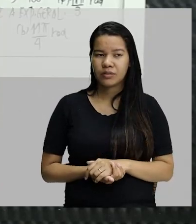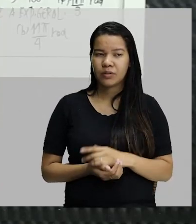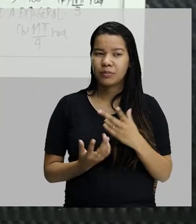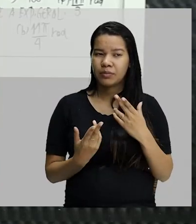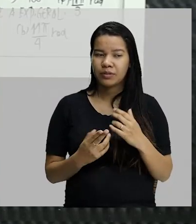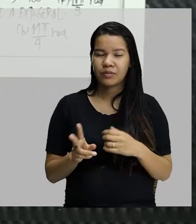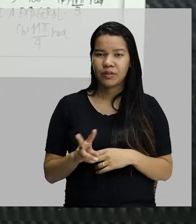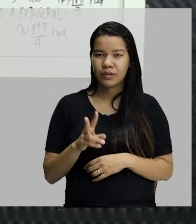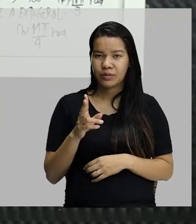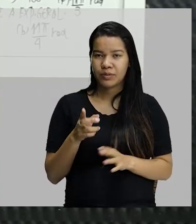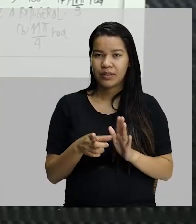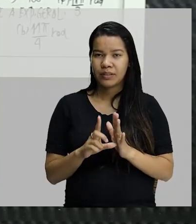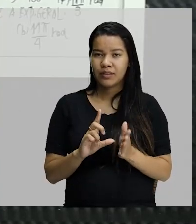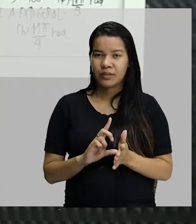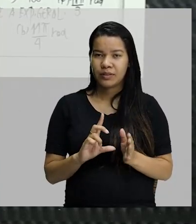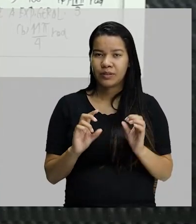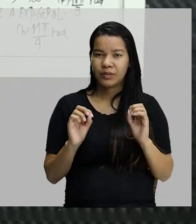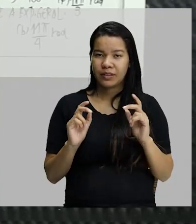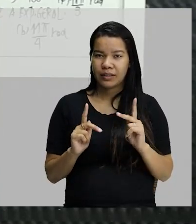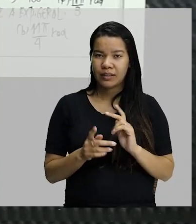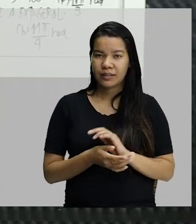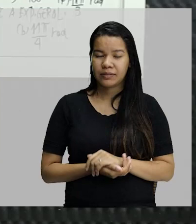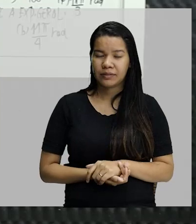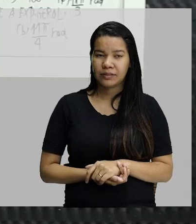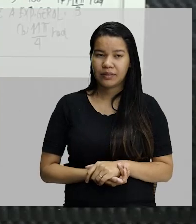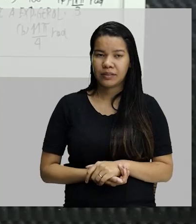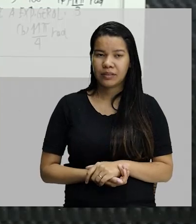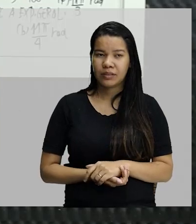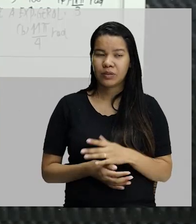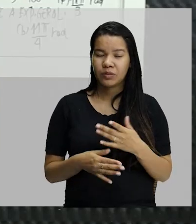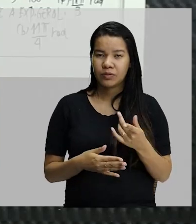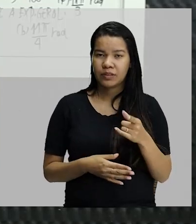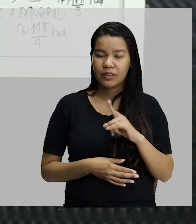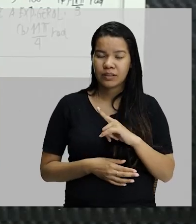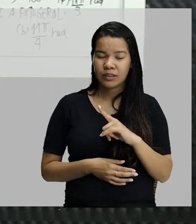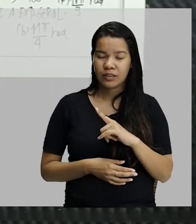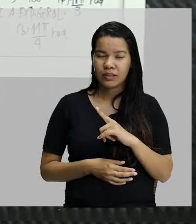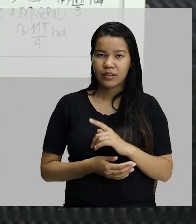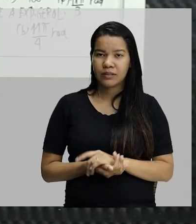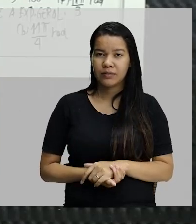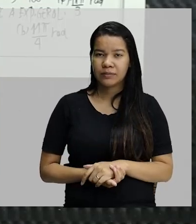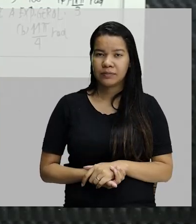valor desse aqui. Certo, galerinha? Então, quando você tem aqui, ó,